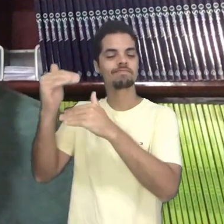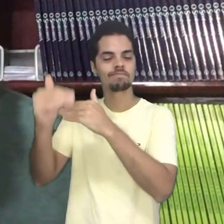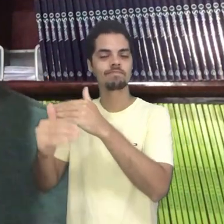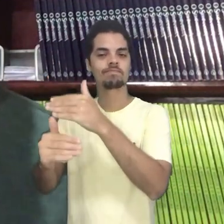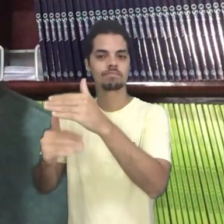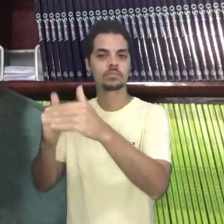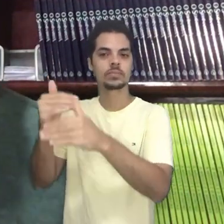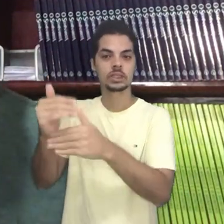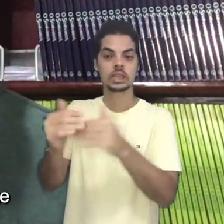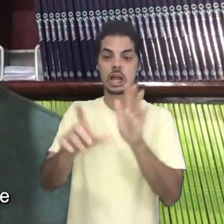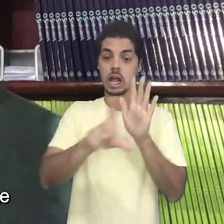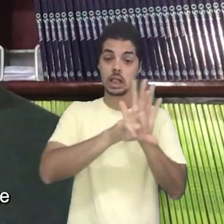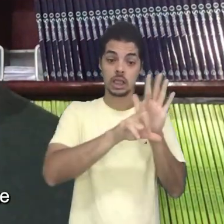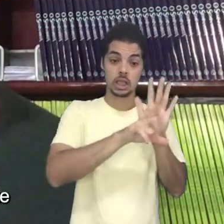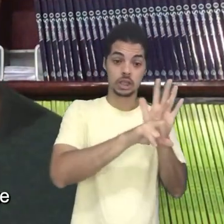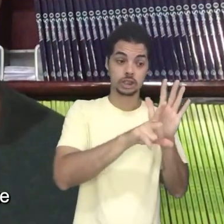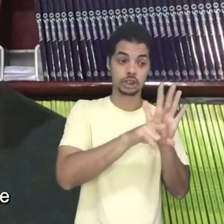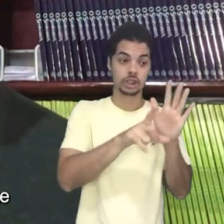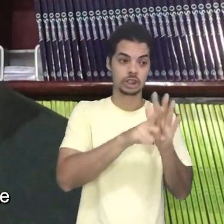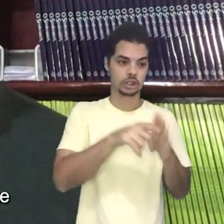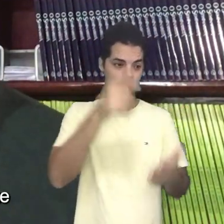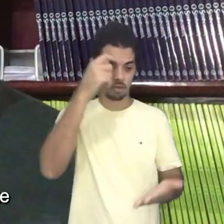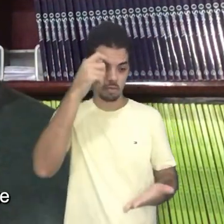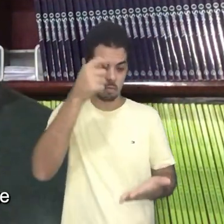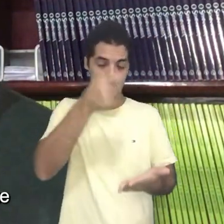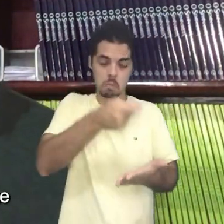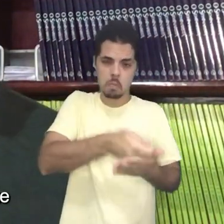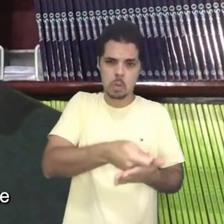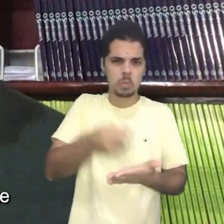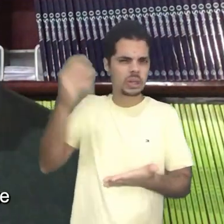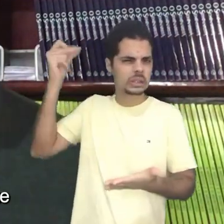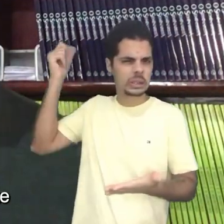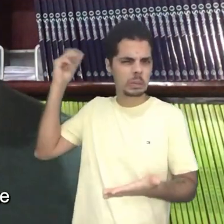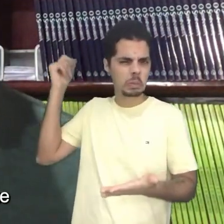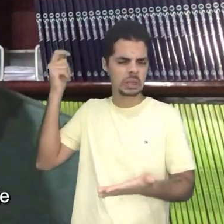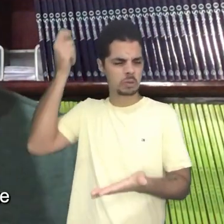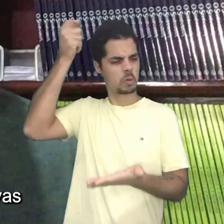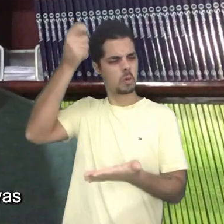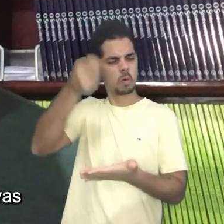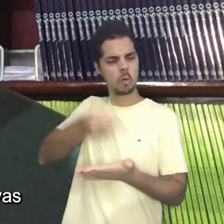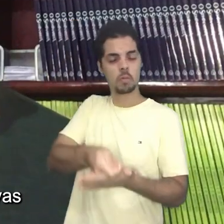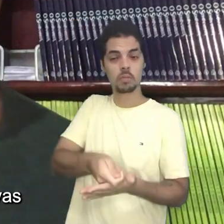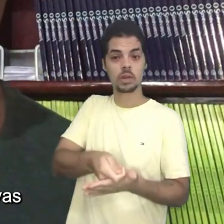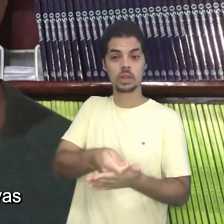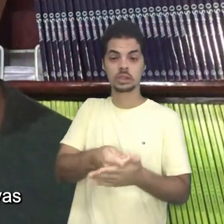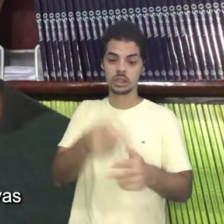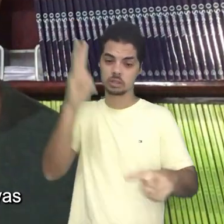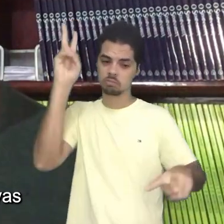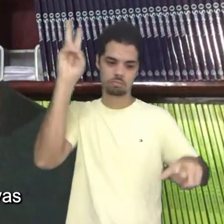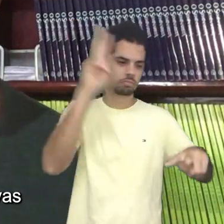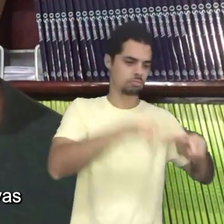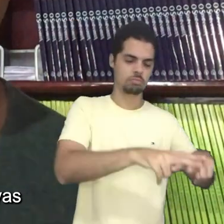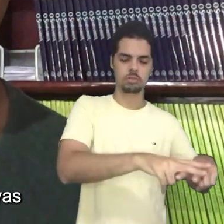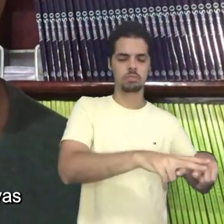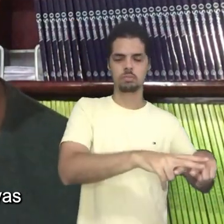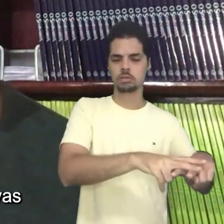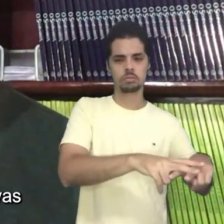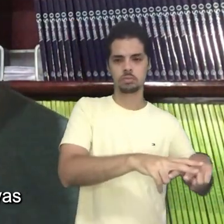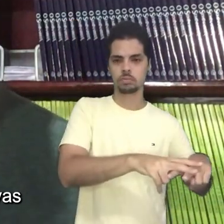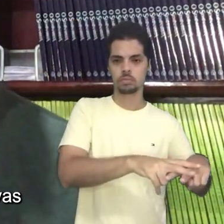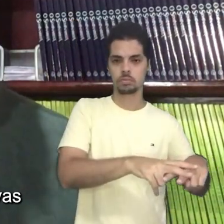novas erupções. Não é à toa que a legislação vigente naquele período